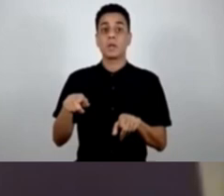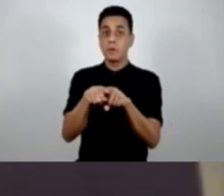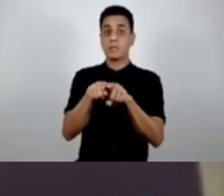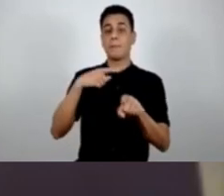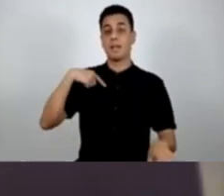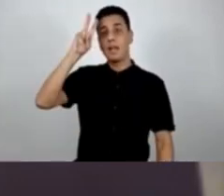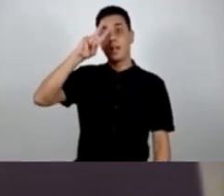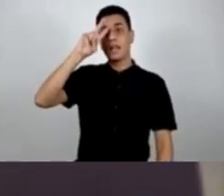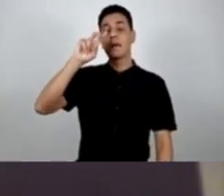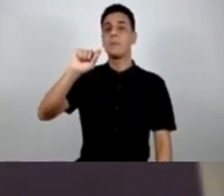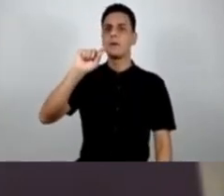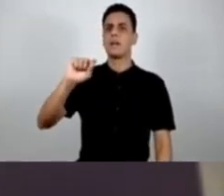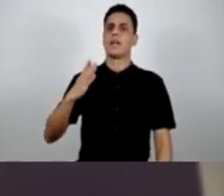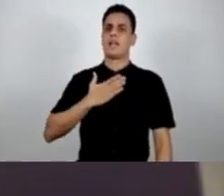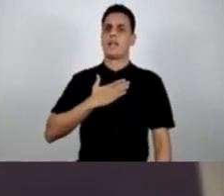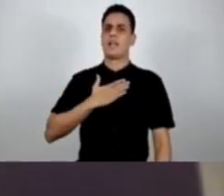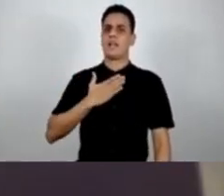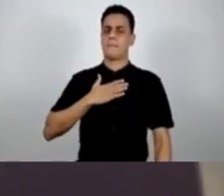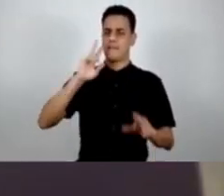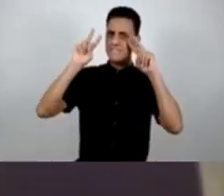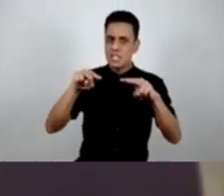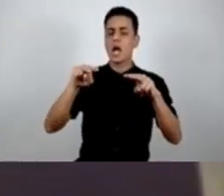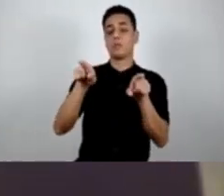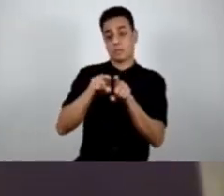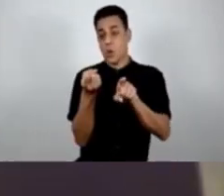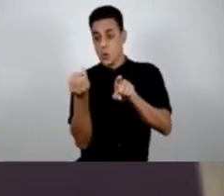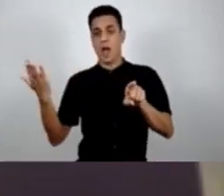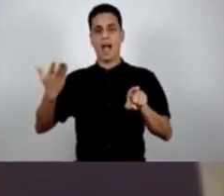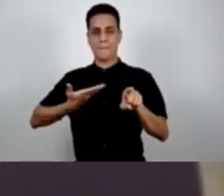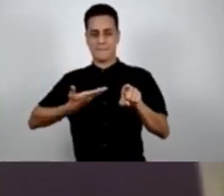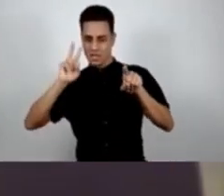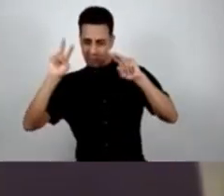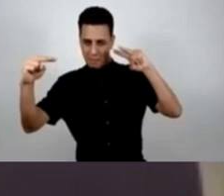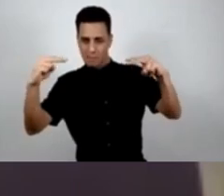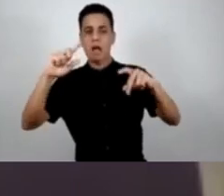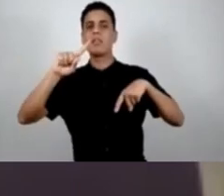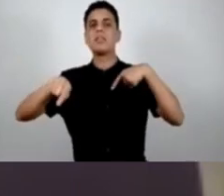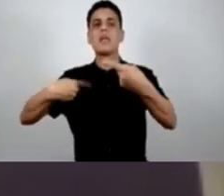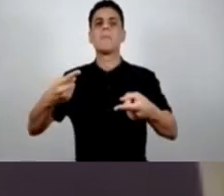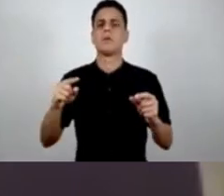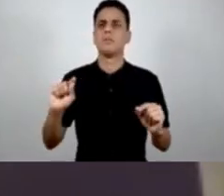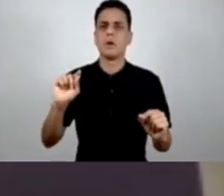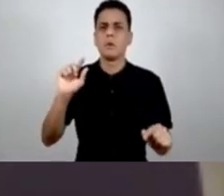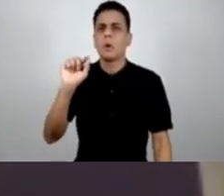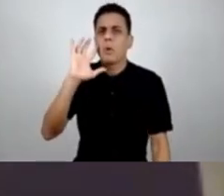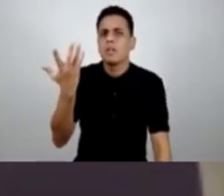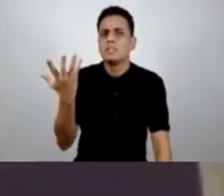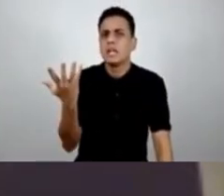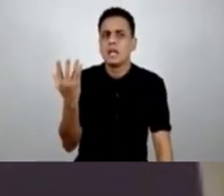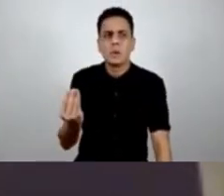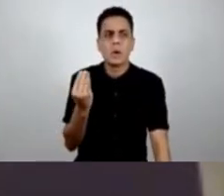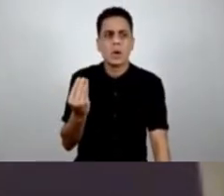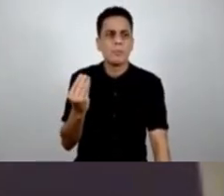também que minha impressão, a impressão também de alguns amigos, quando os protestos aconteceram foi, o que está acontecendo? Nós